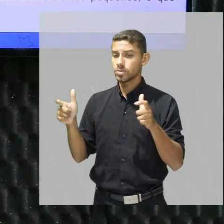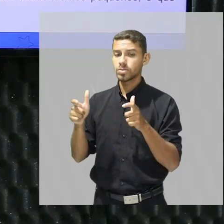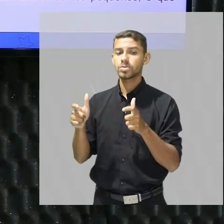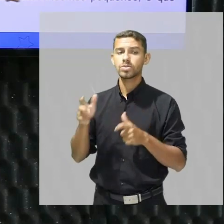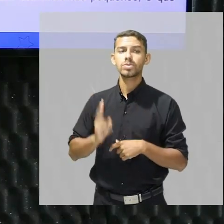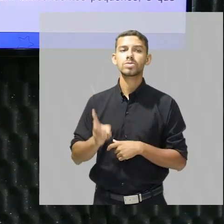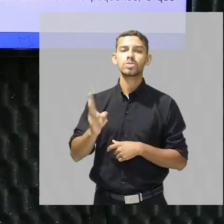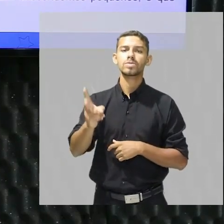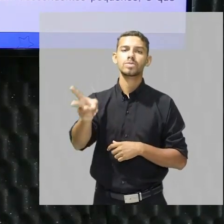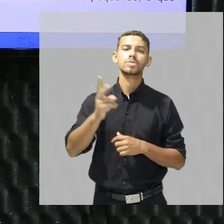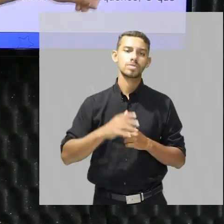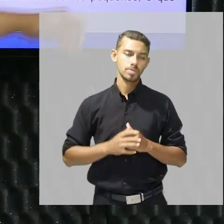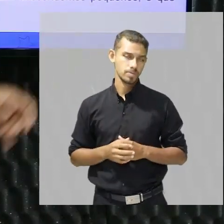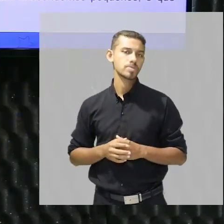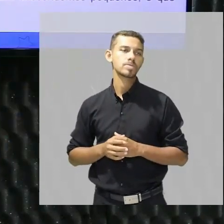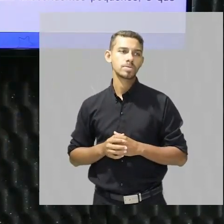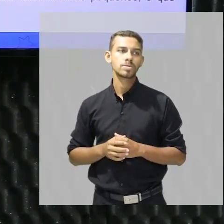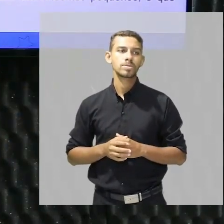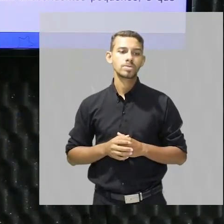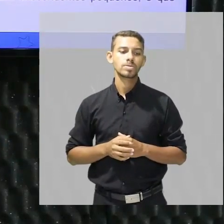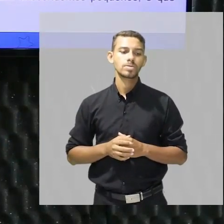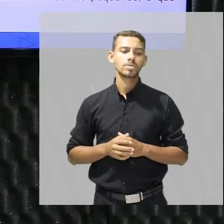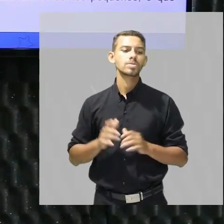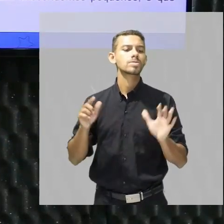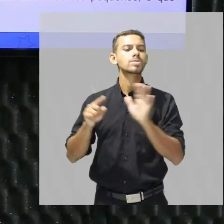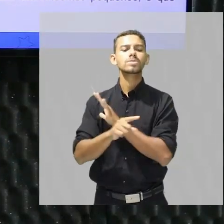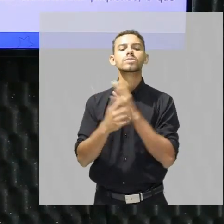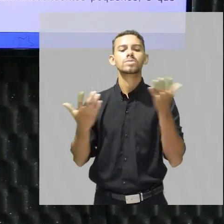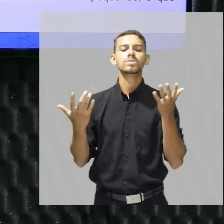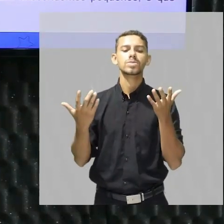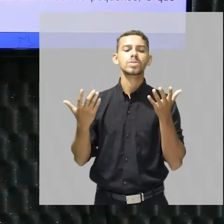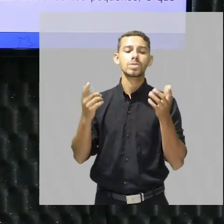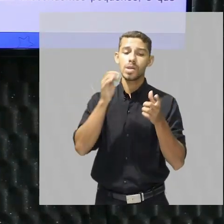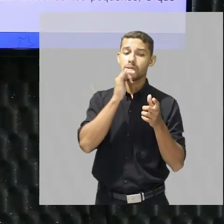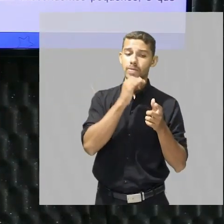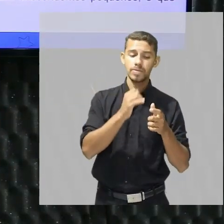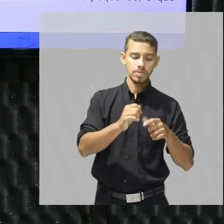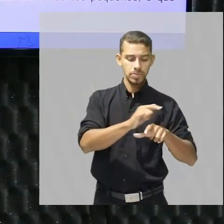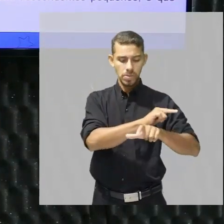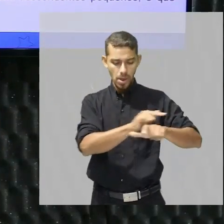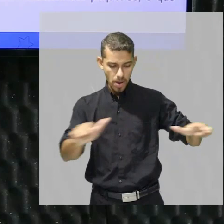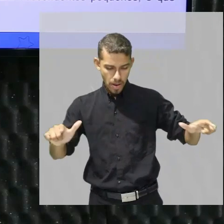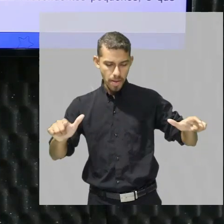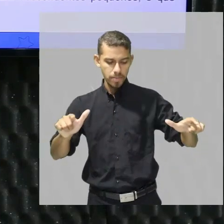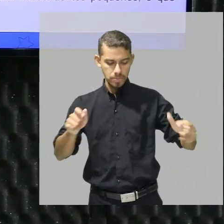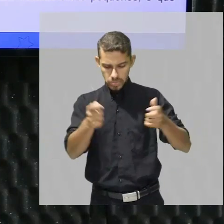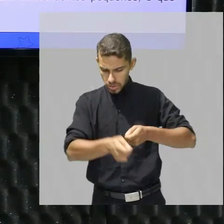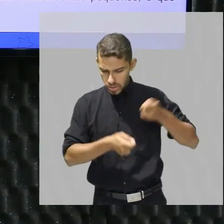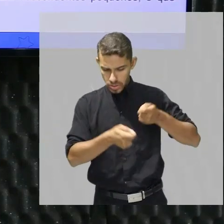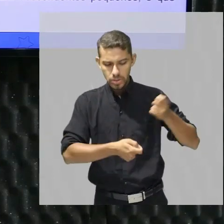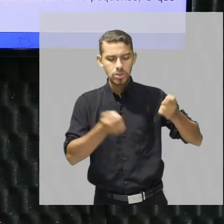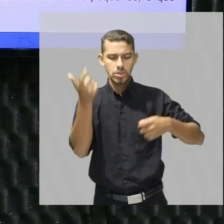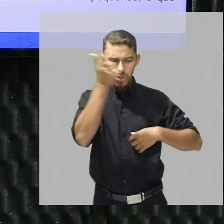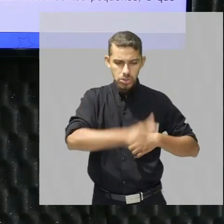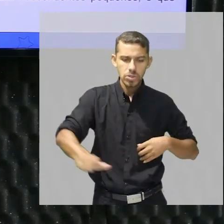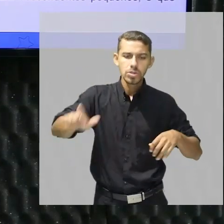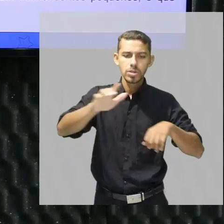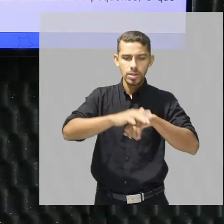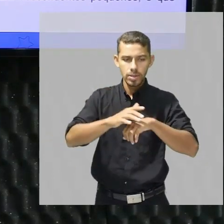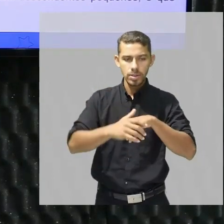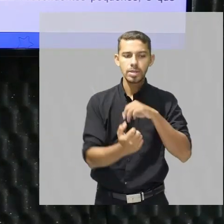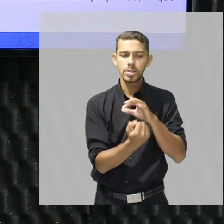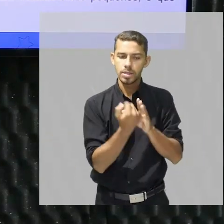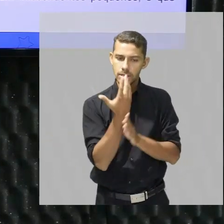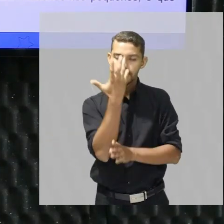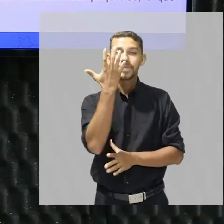populacional, constante. E aí ele pergunta, na recuperação de uma área desmatada, deveriam ser